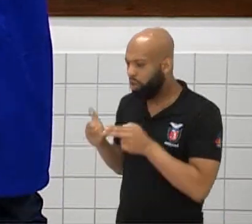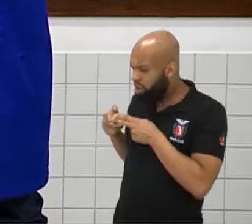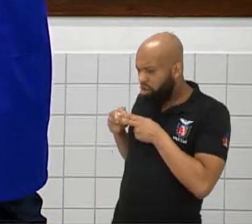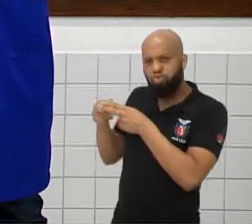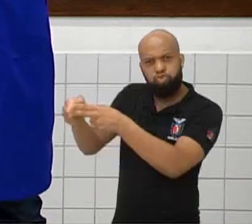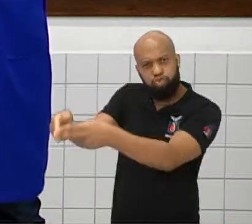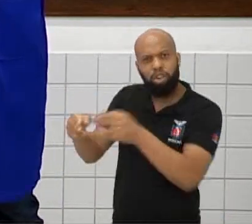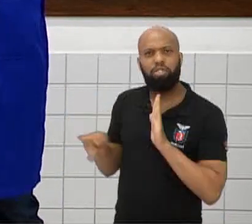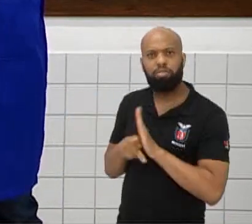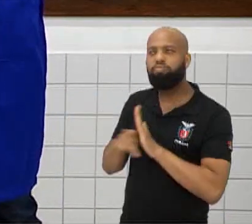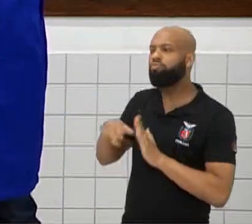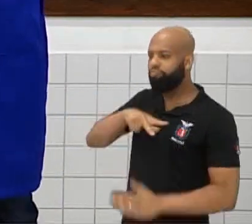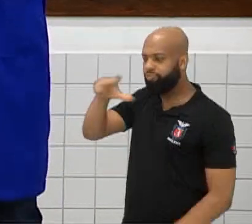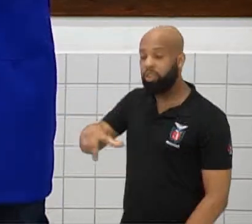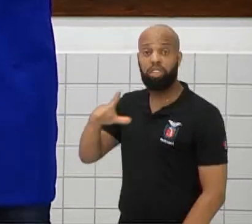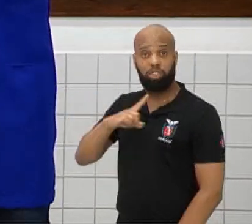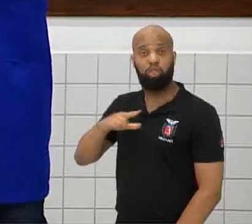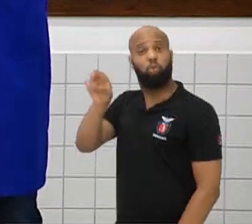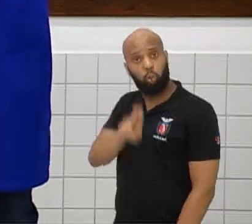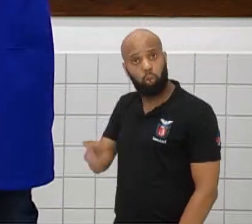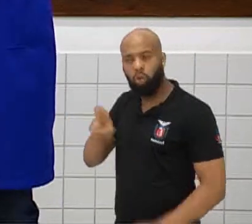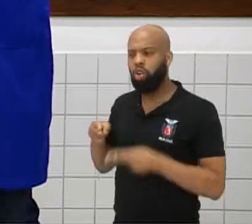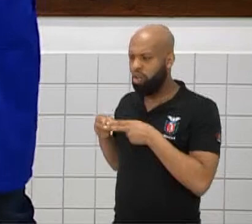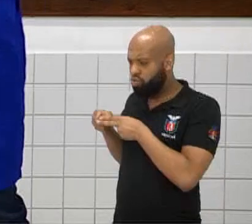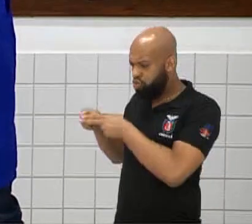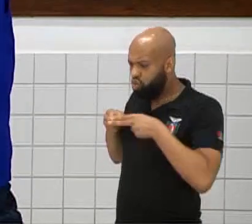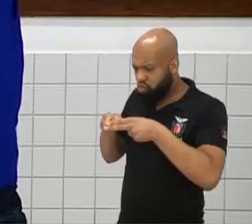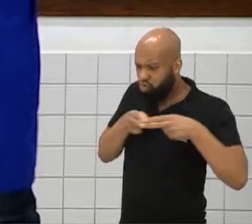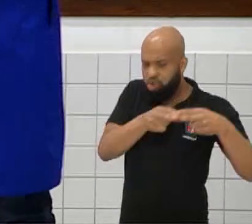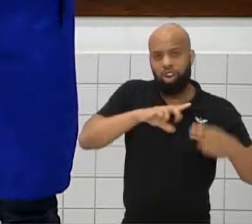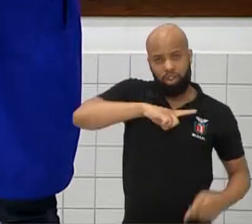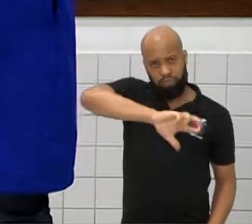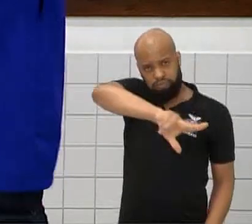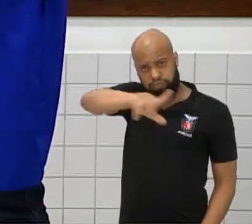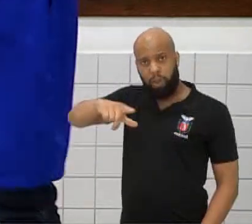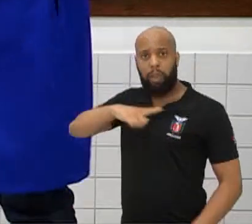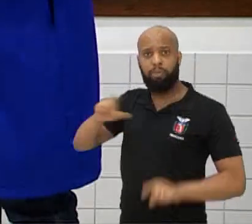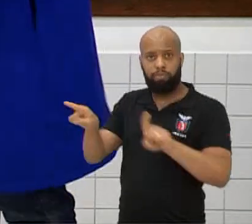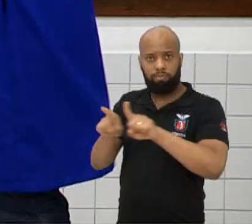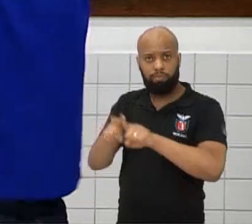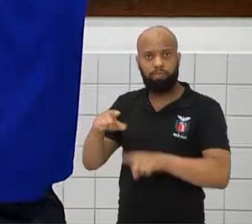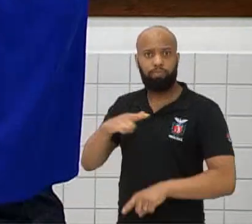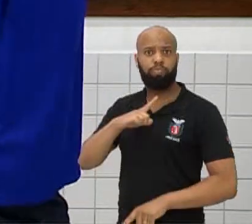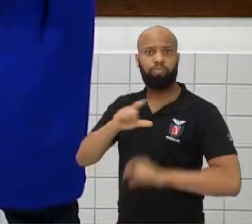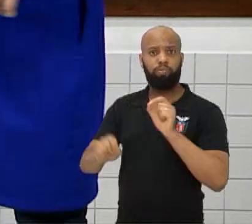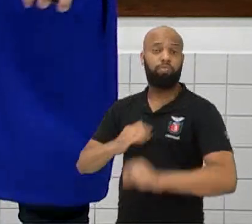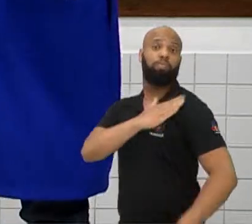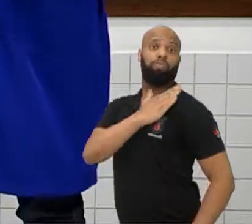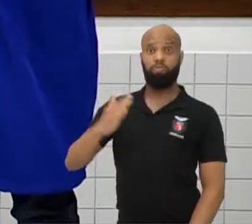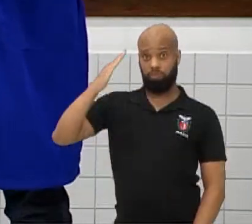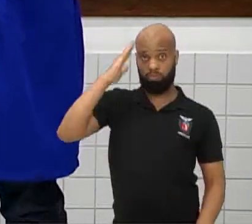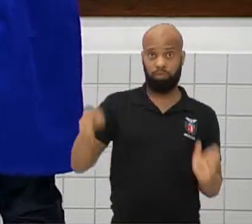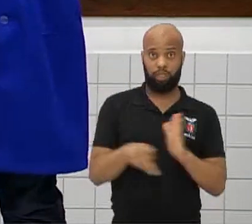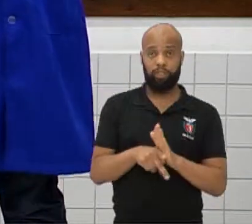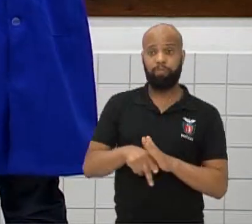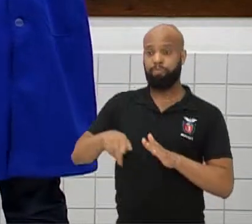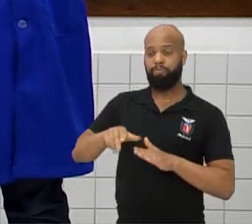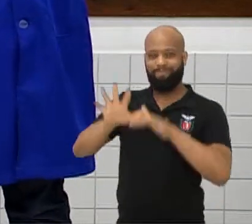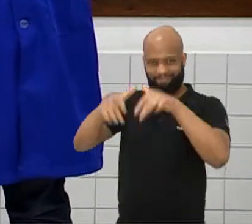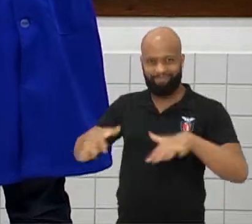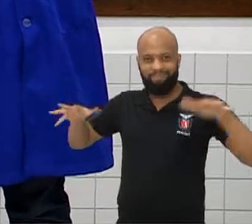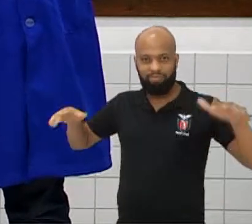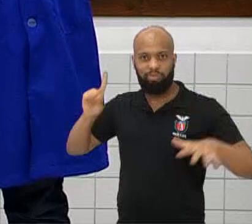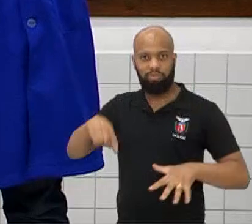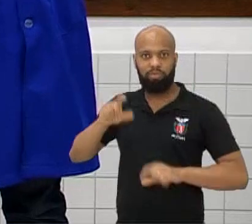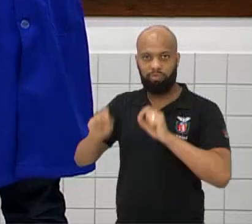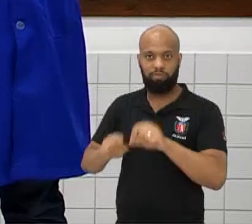navios de Portugal disponíveis e que foi cercada, ela foi escoltada pela Marinha Inglesa. Foi